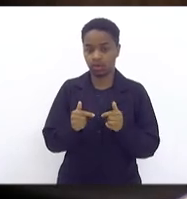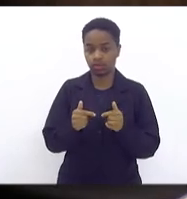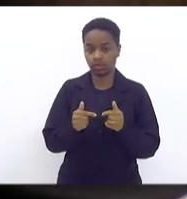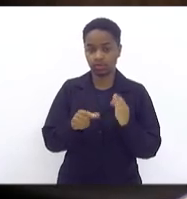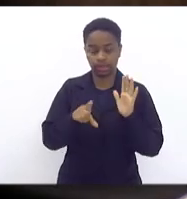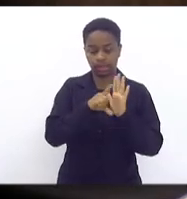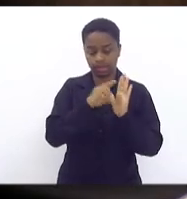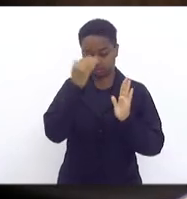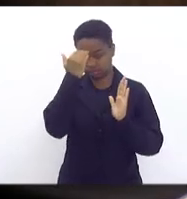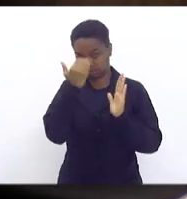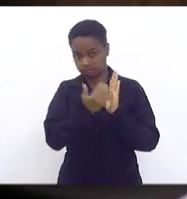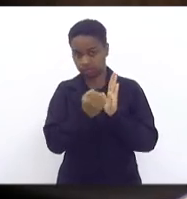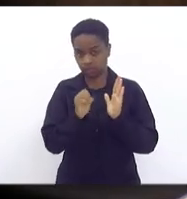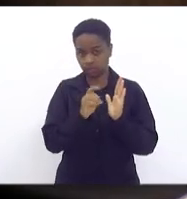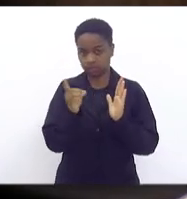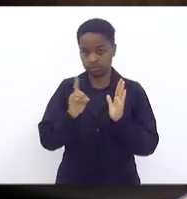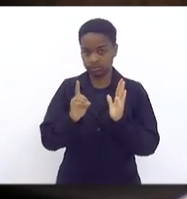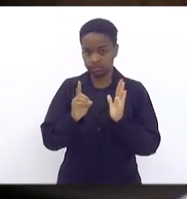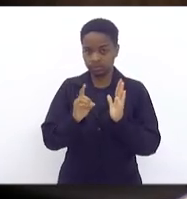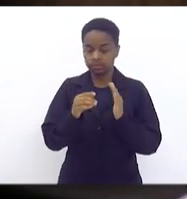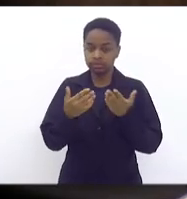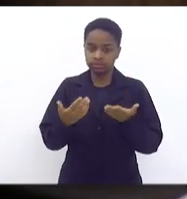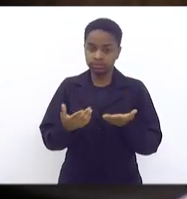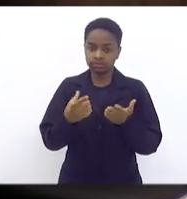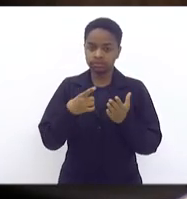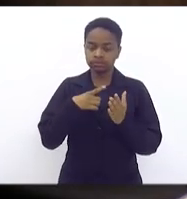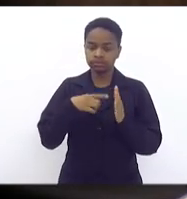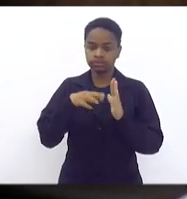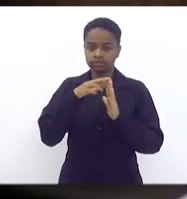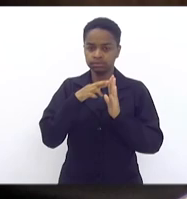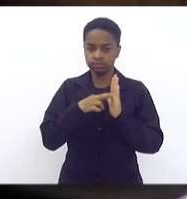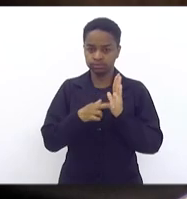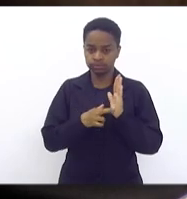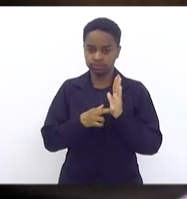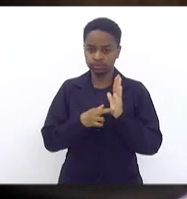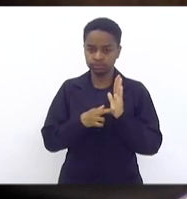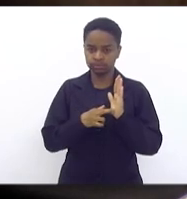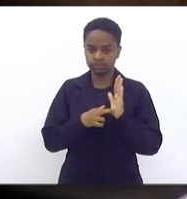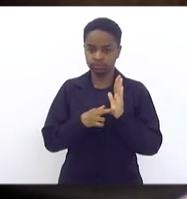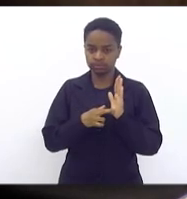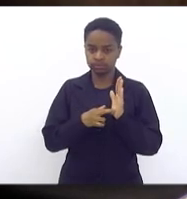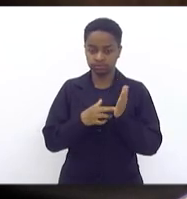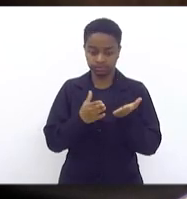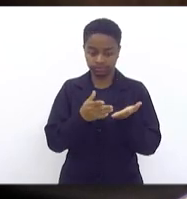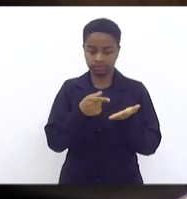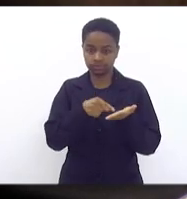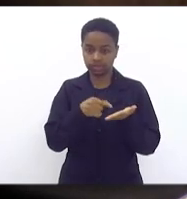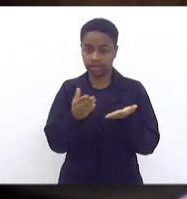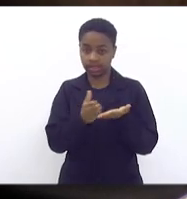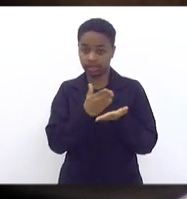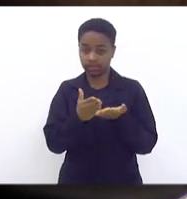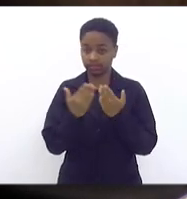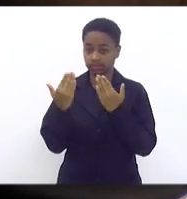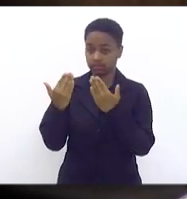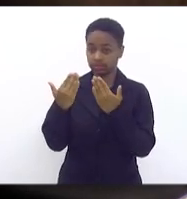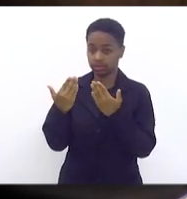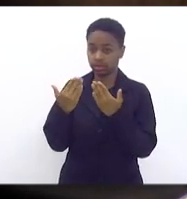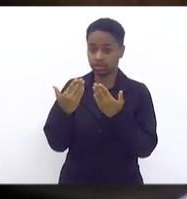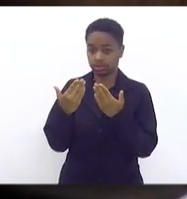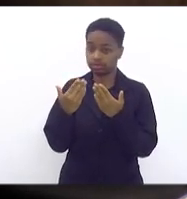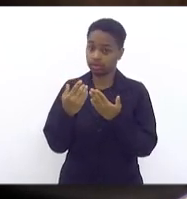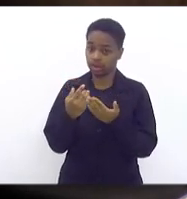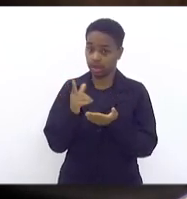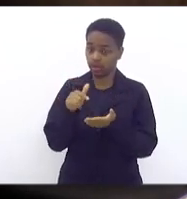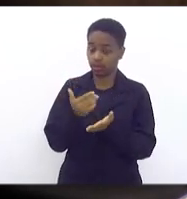lei determina regulamentar os álbuns de suspeitos é o começo por como que essas fotos vão